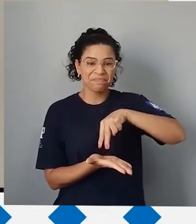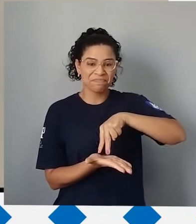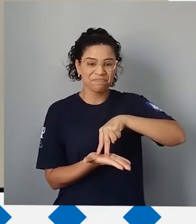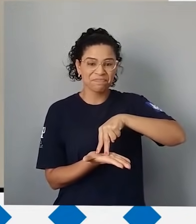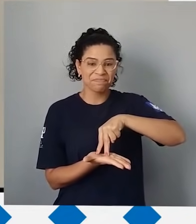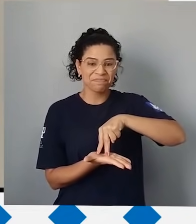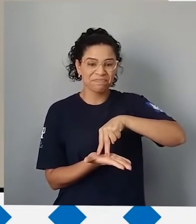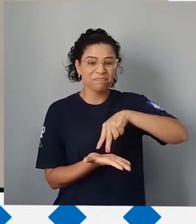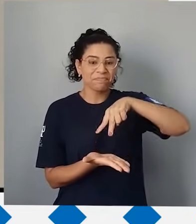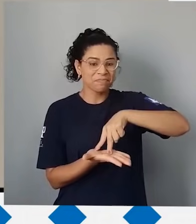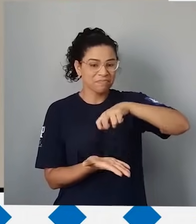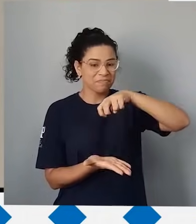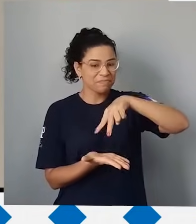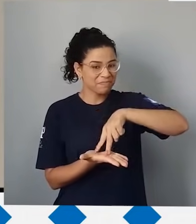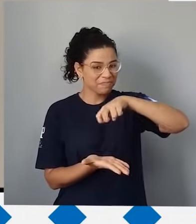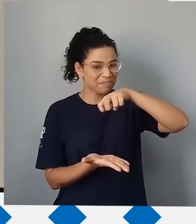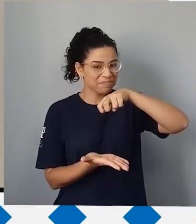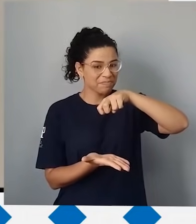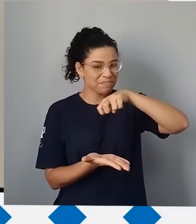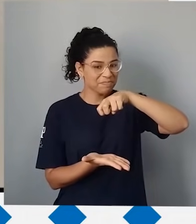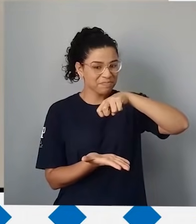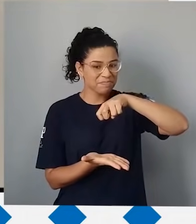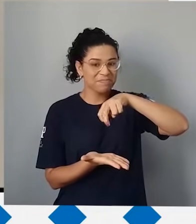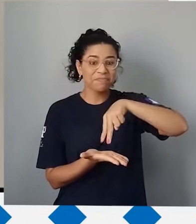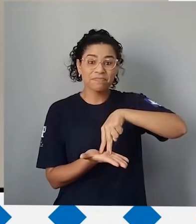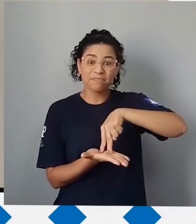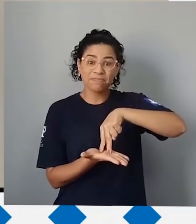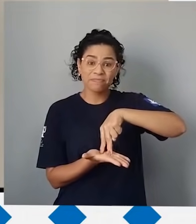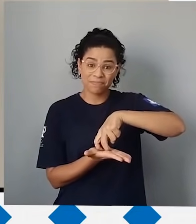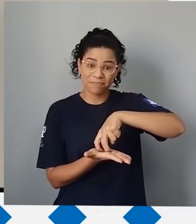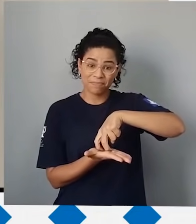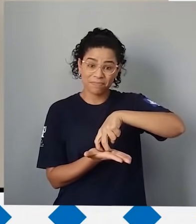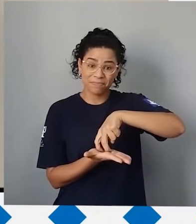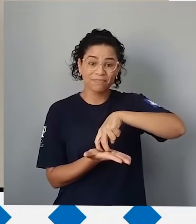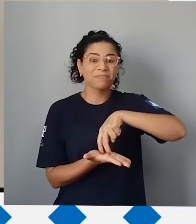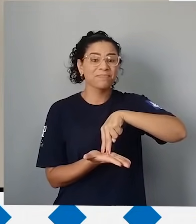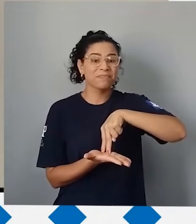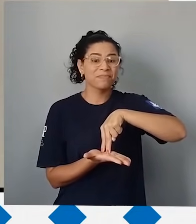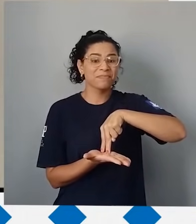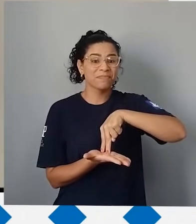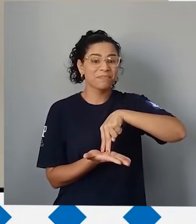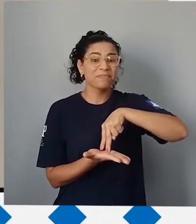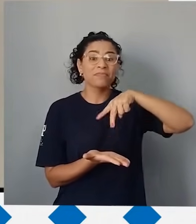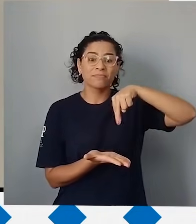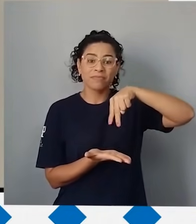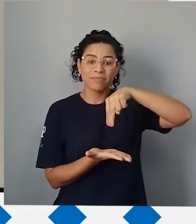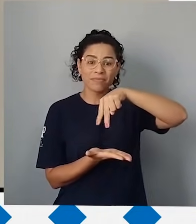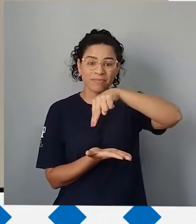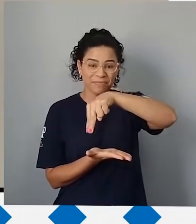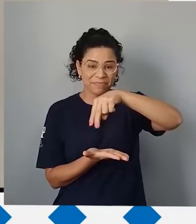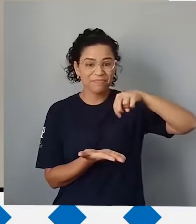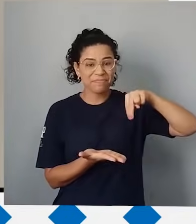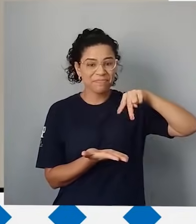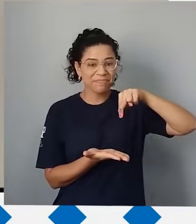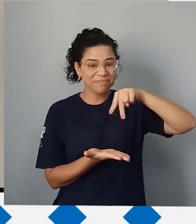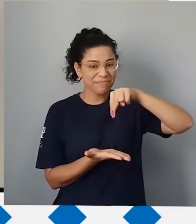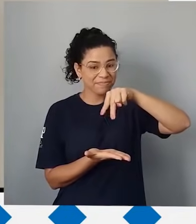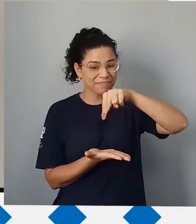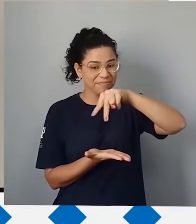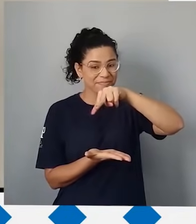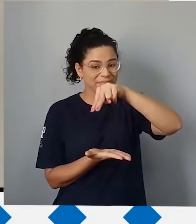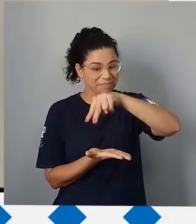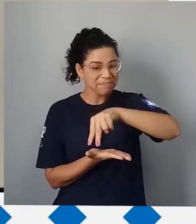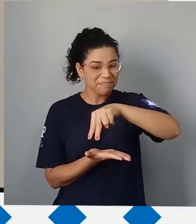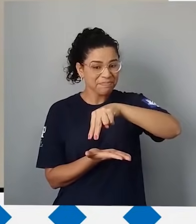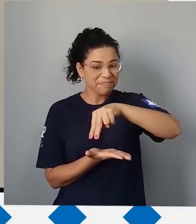Simamaka, ruka, ruka, ruka, simamaka. Tembeia, tembeia, tembeia,